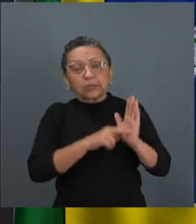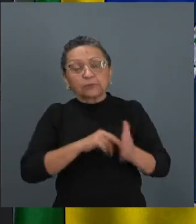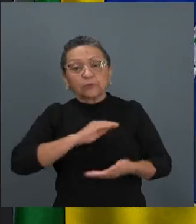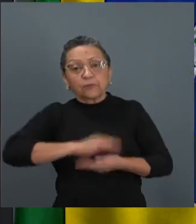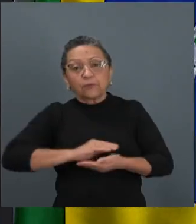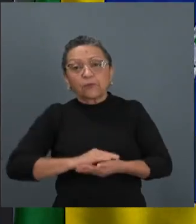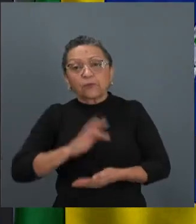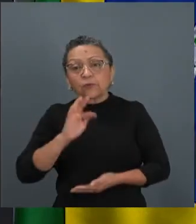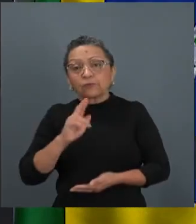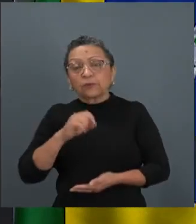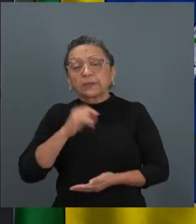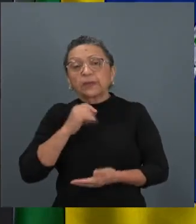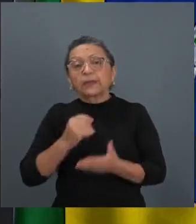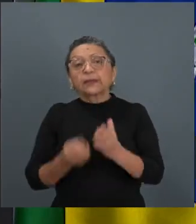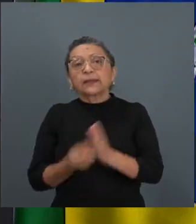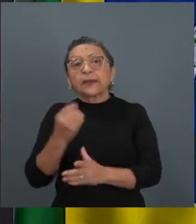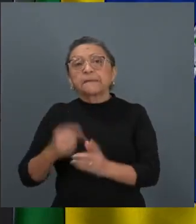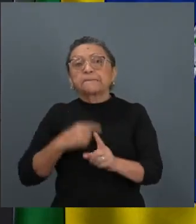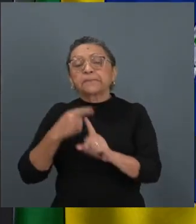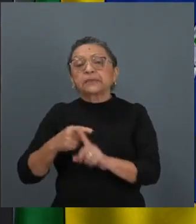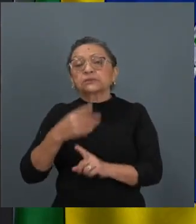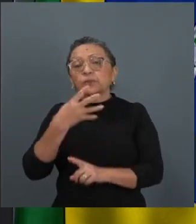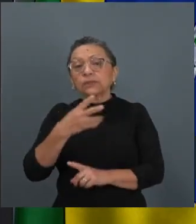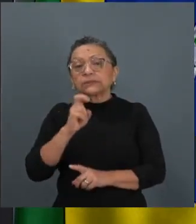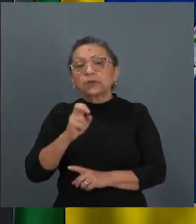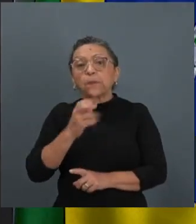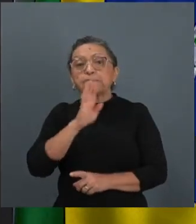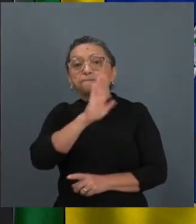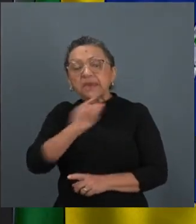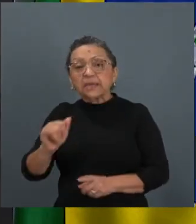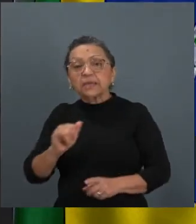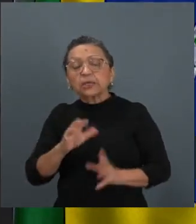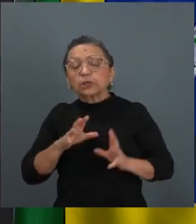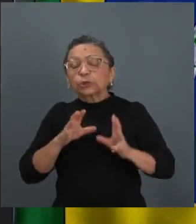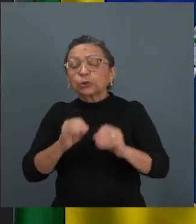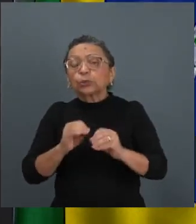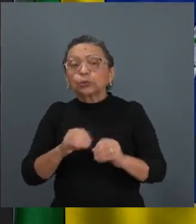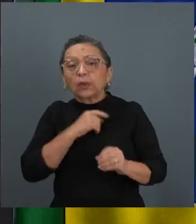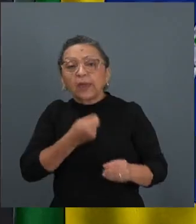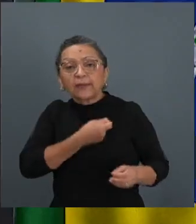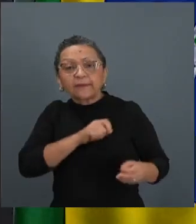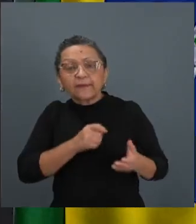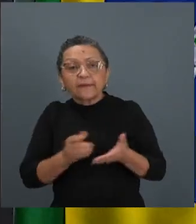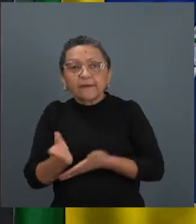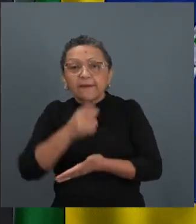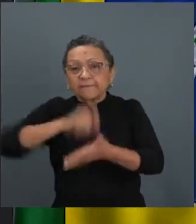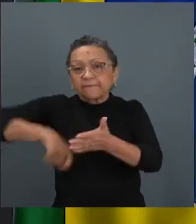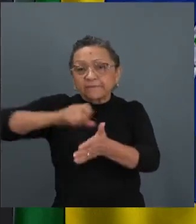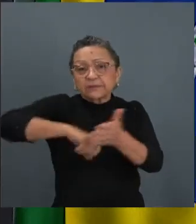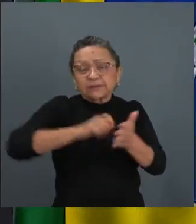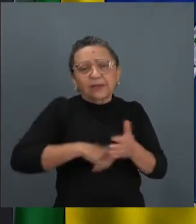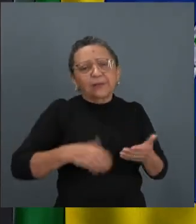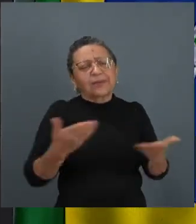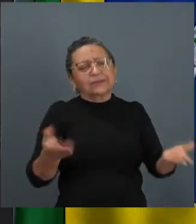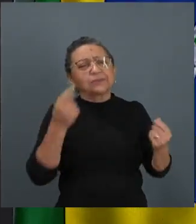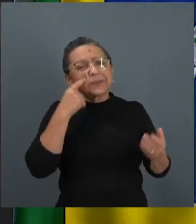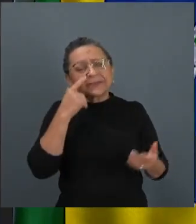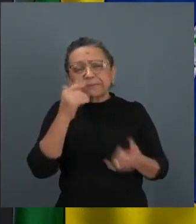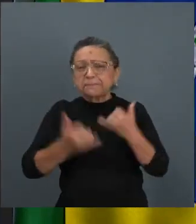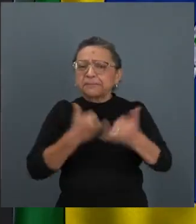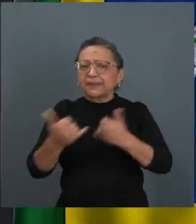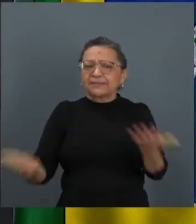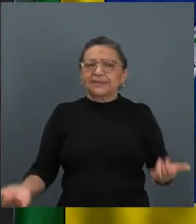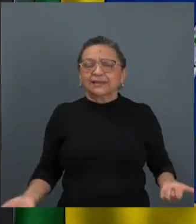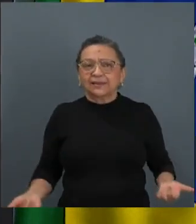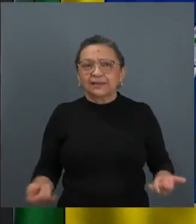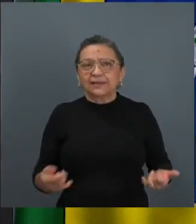mais 45 bilhões de espaço fiscal. Este é o governo da brincadeira.